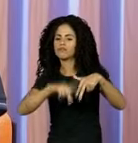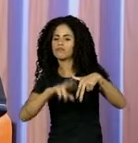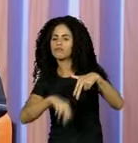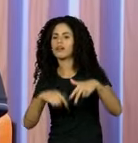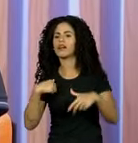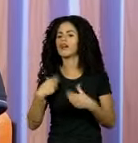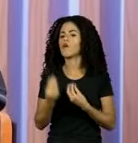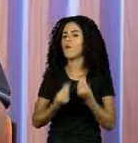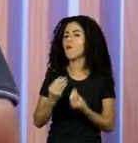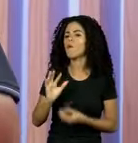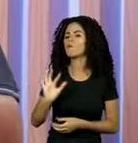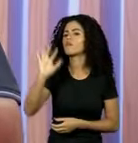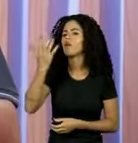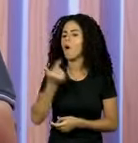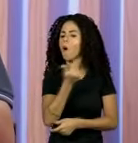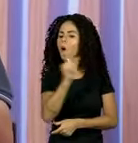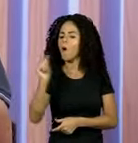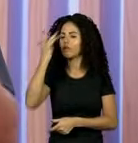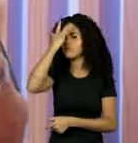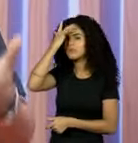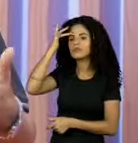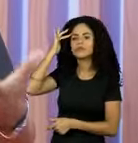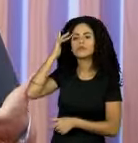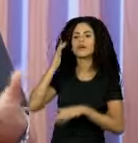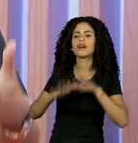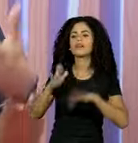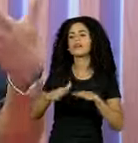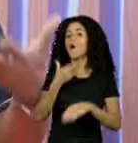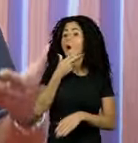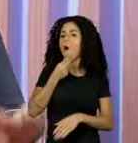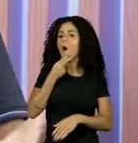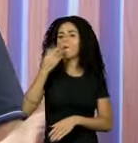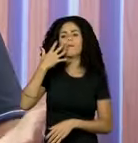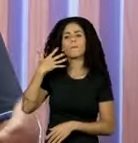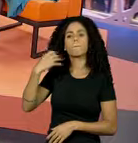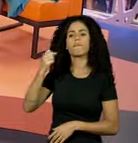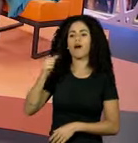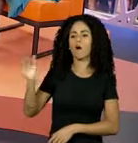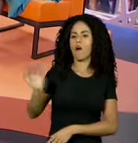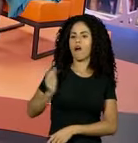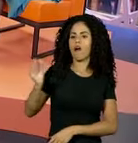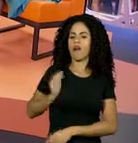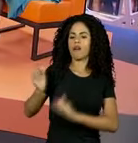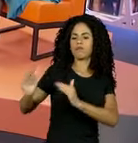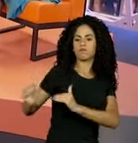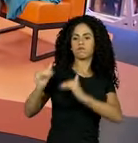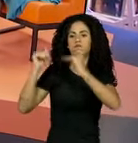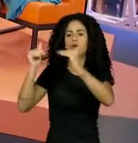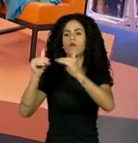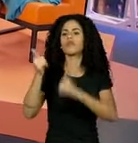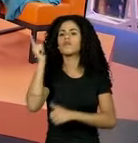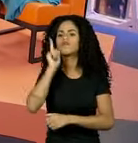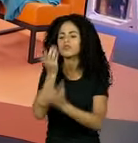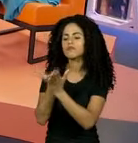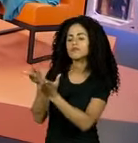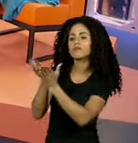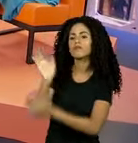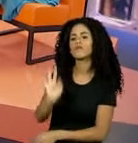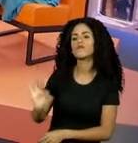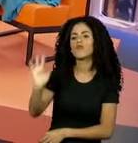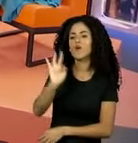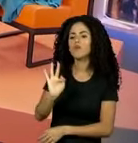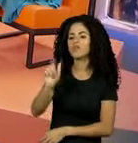possibilidade de que outras pessoas que não homens brancos de classe alta que T acesso à educação formal se